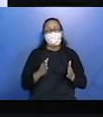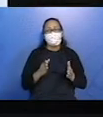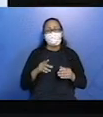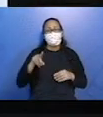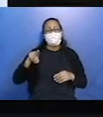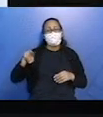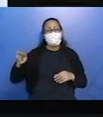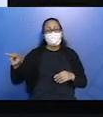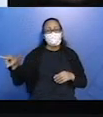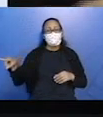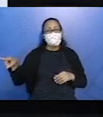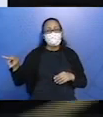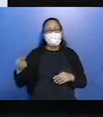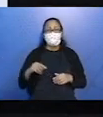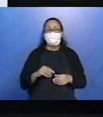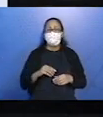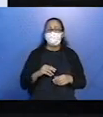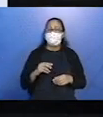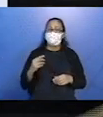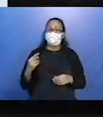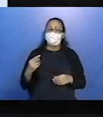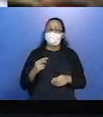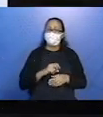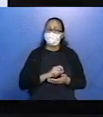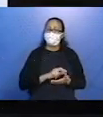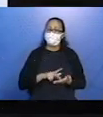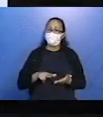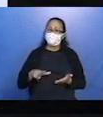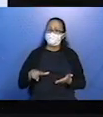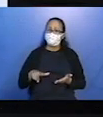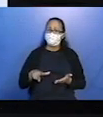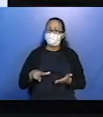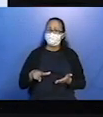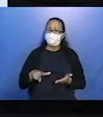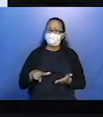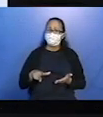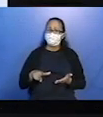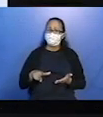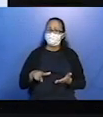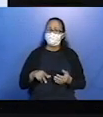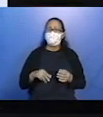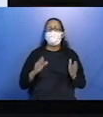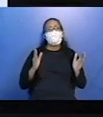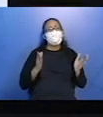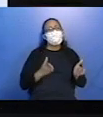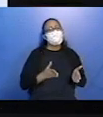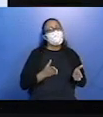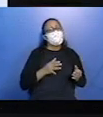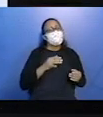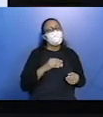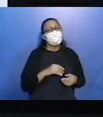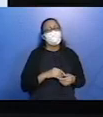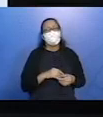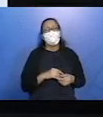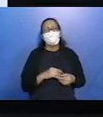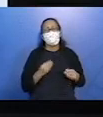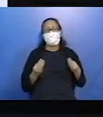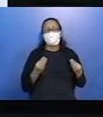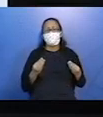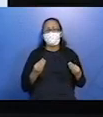eles, o pronome eles, que está no plural. Eles, no presente, como ficaria?